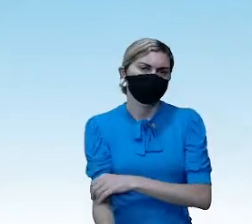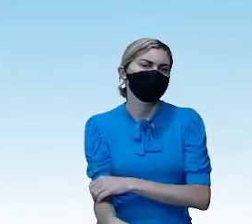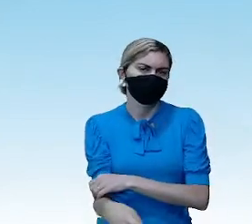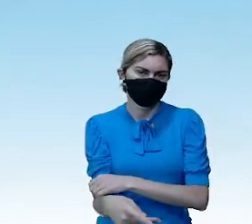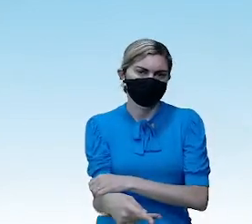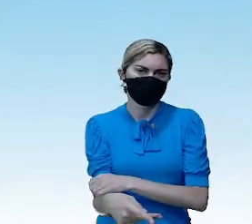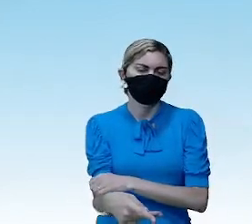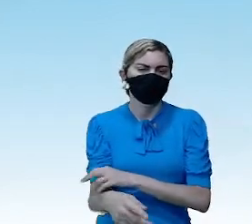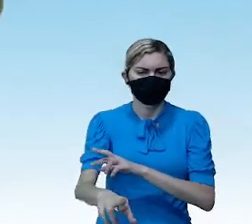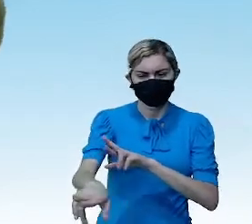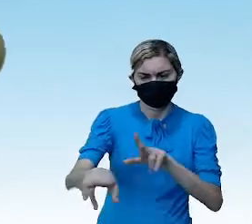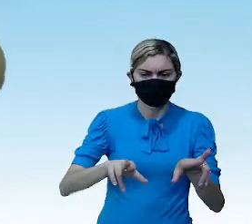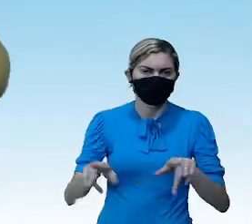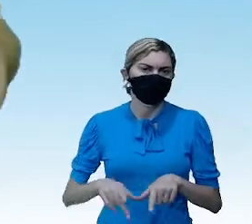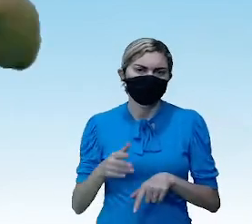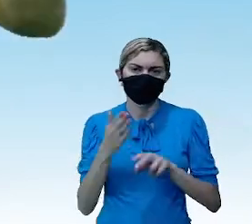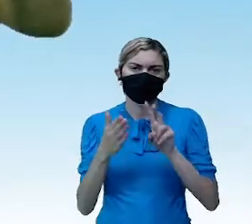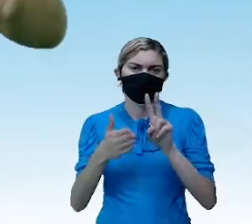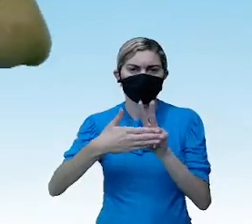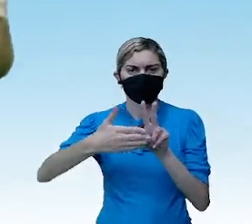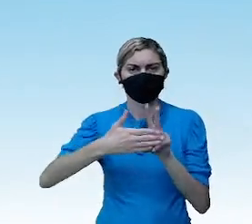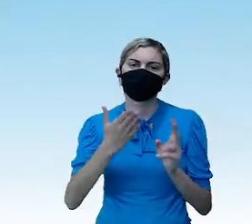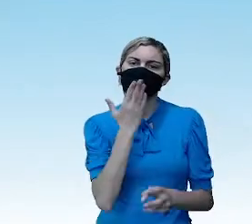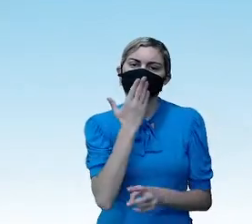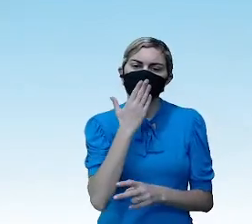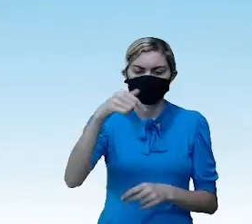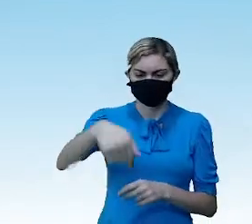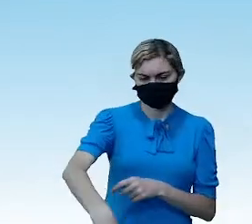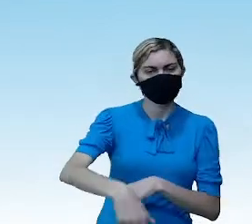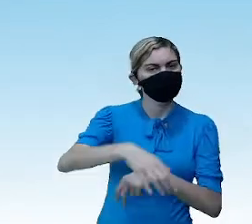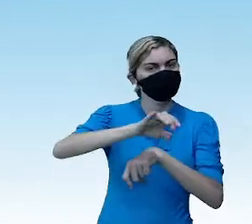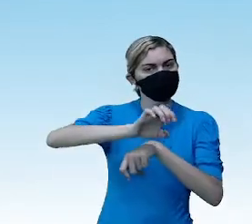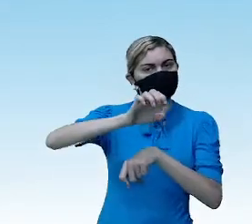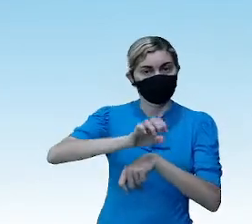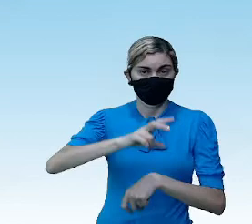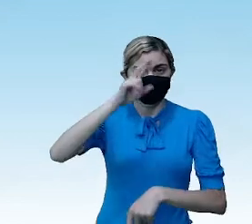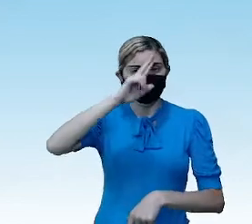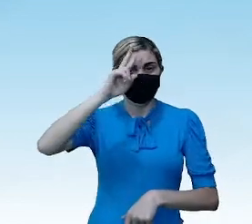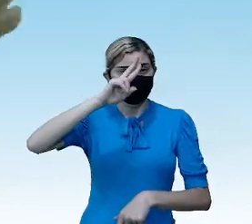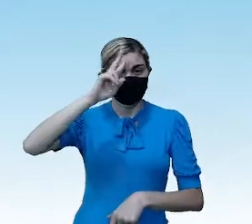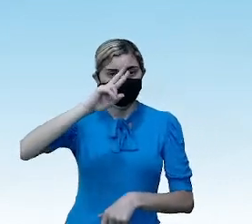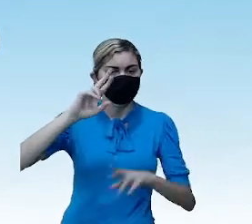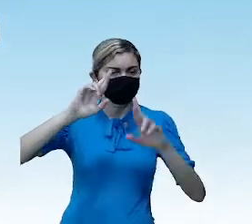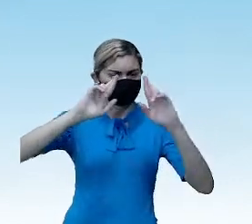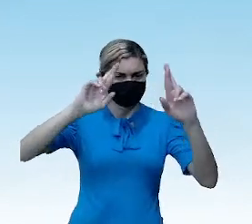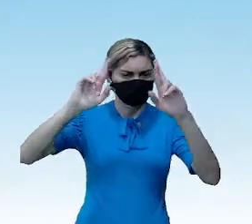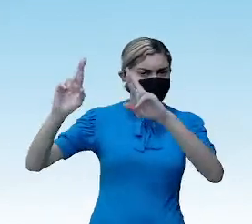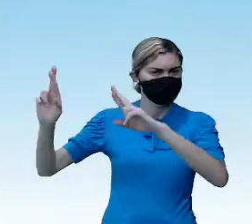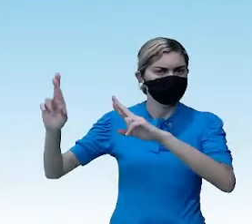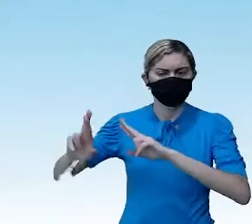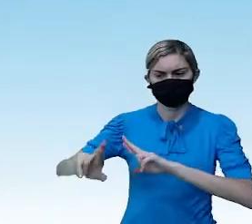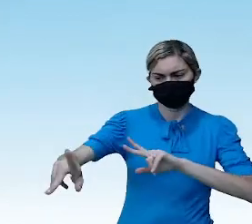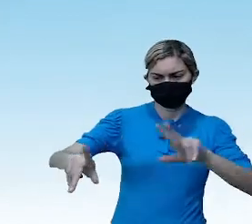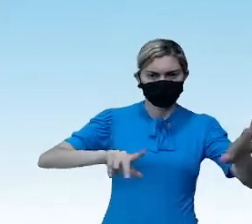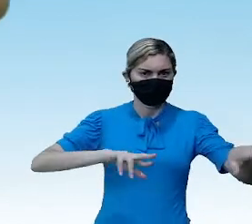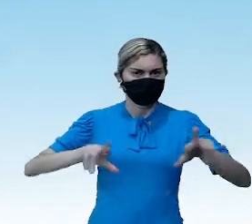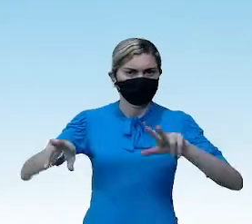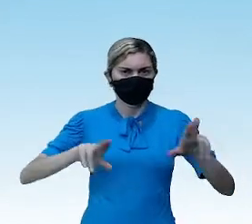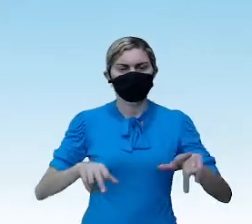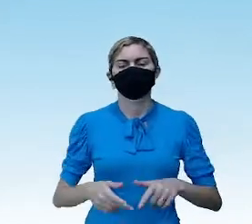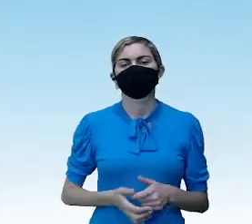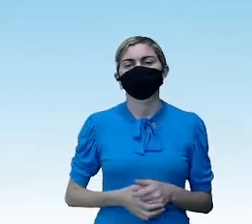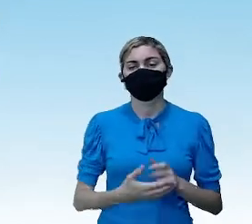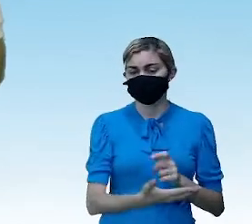Às etnias indígenas aqui do nosso estado. Lembrando sempre o respeito, a pluralidade, a